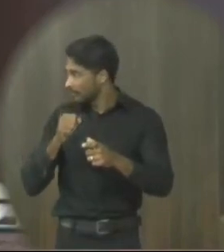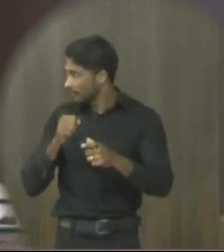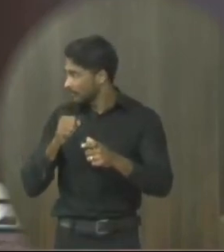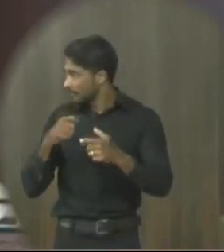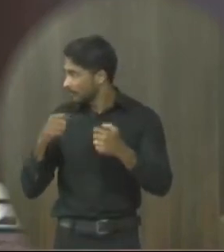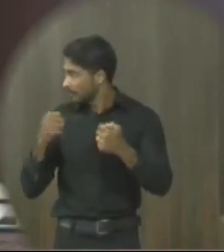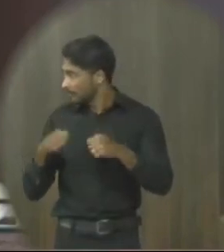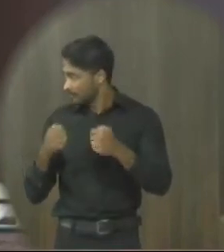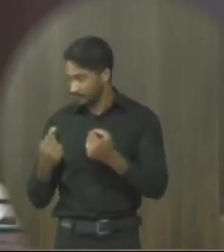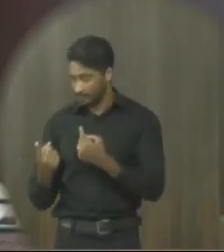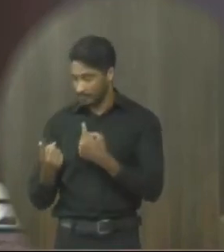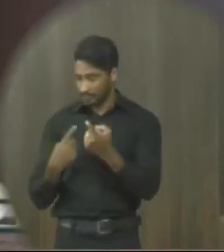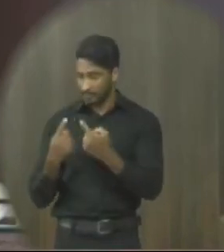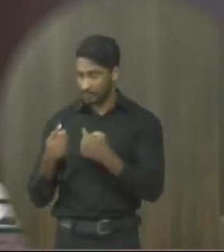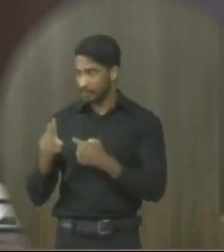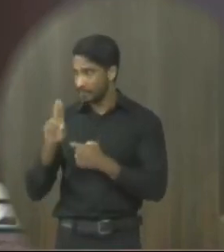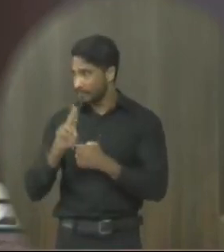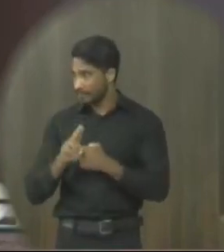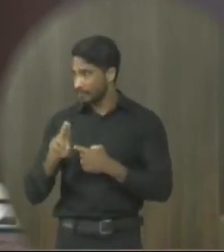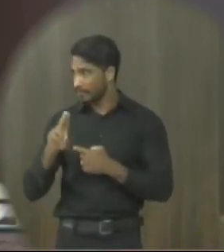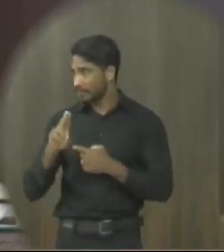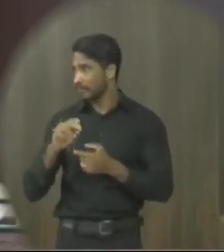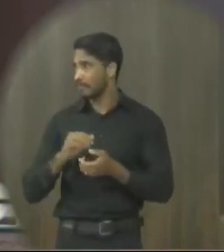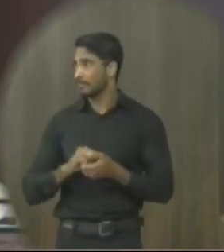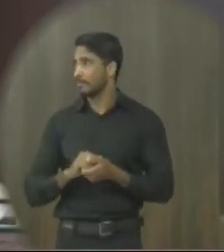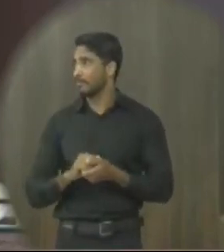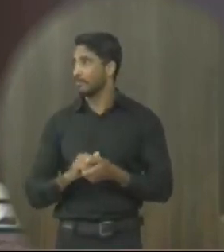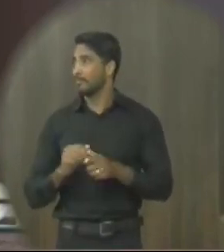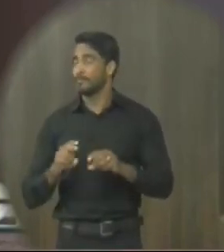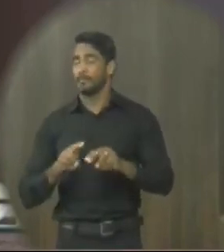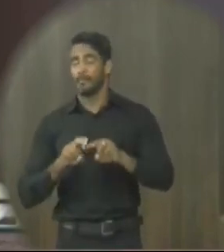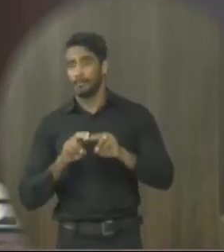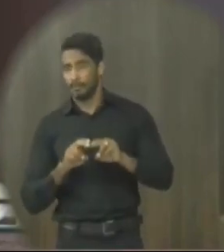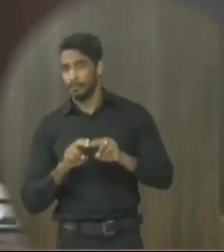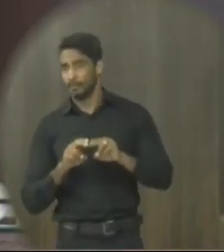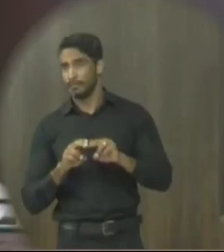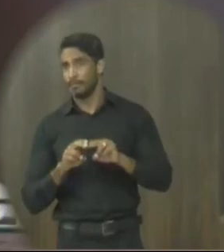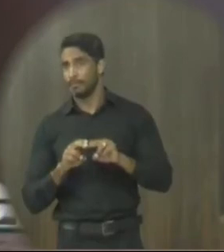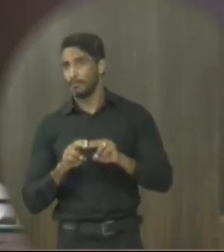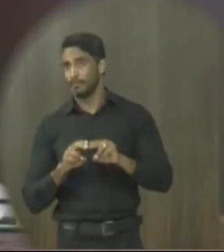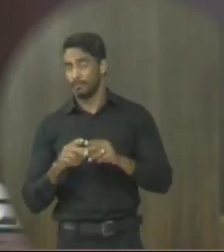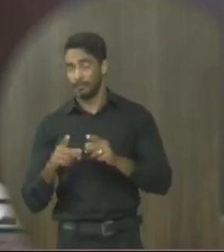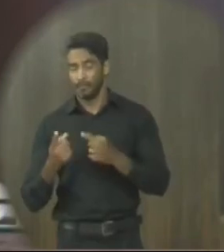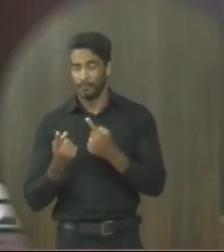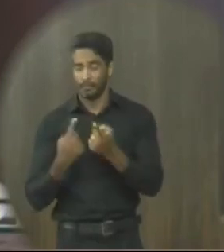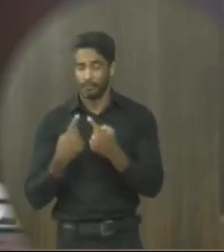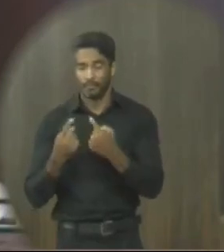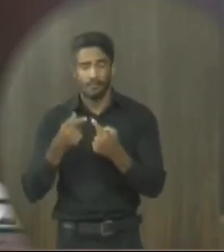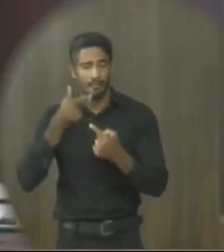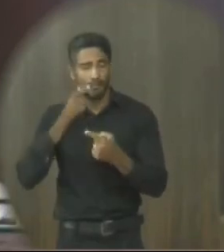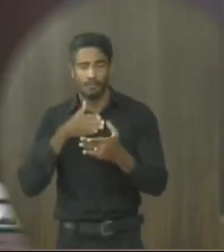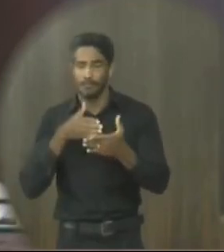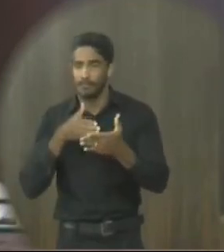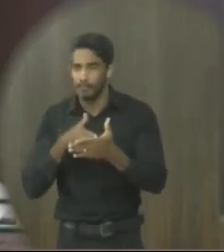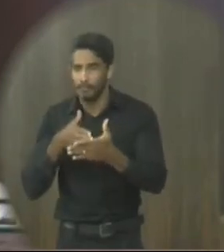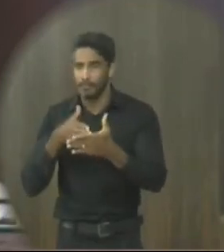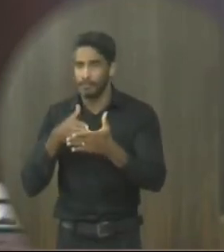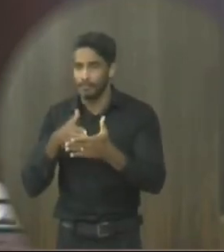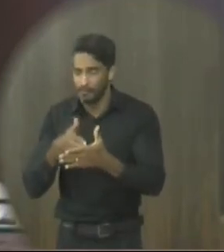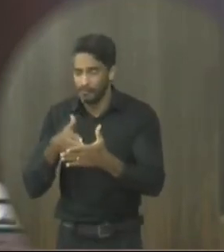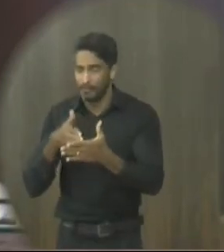precisa da estrada para trafegar. Pois, a mesma está intransitável.